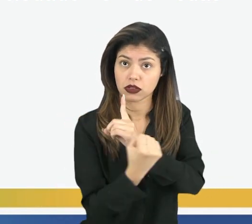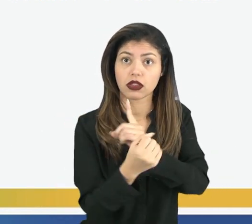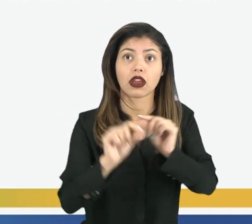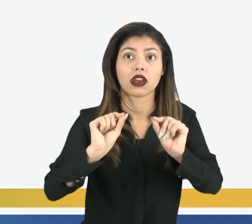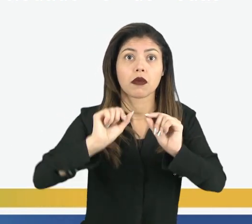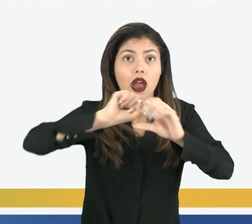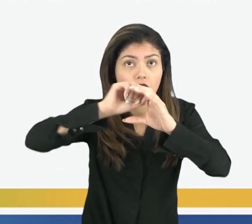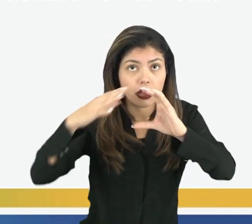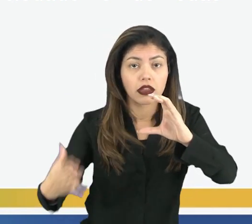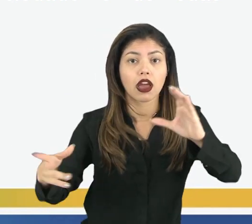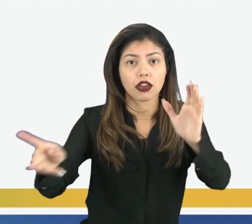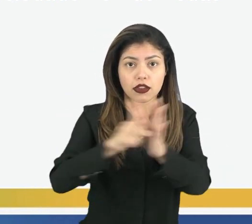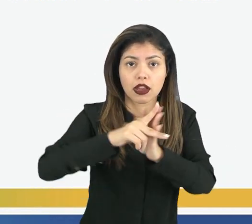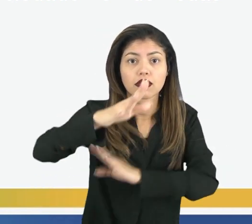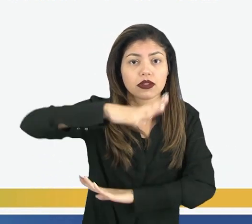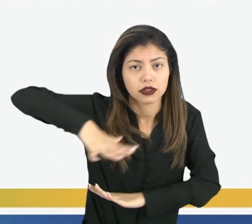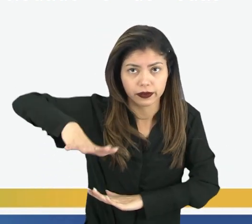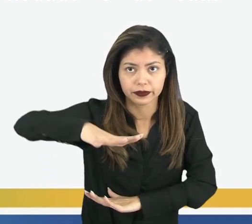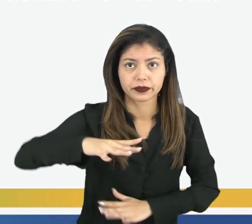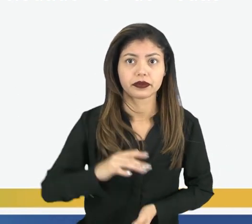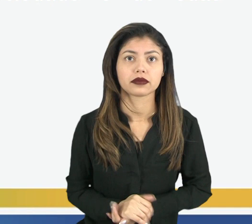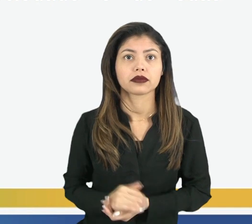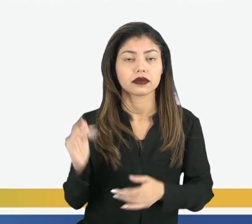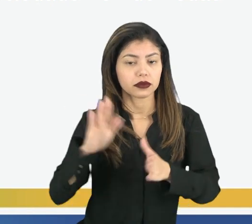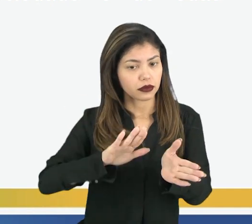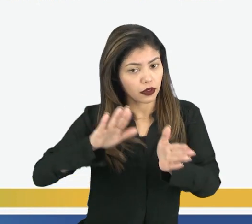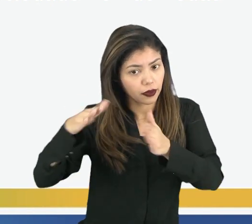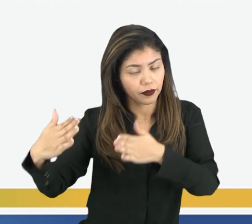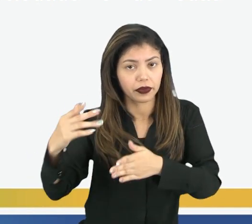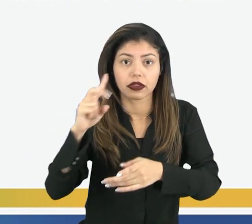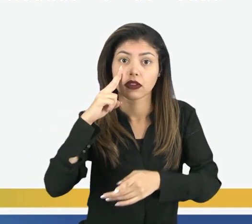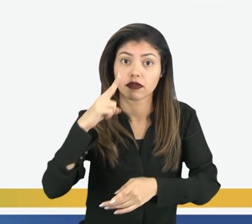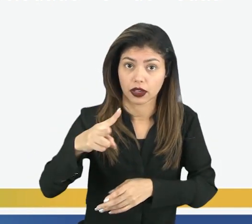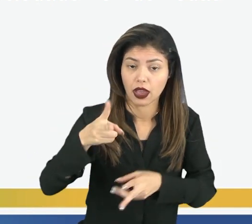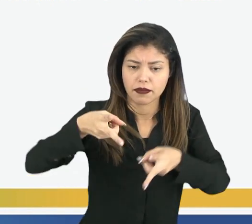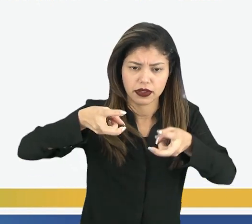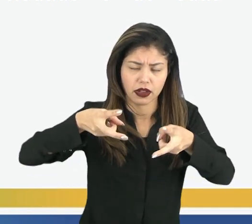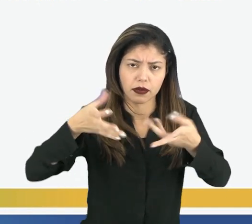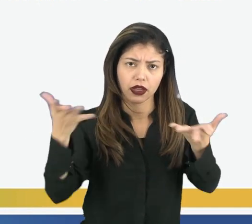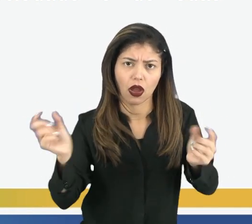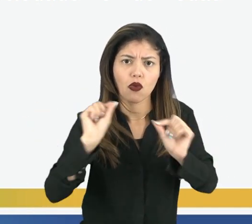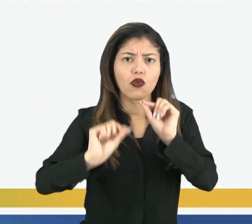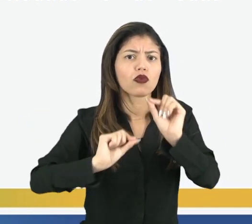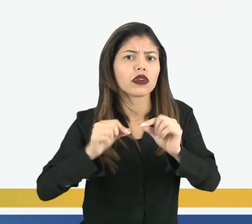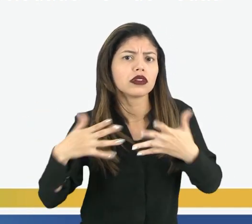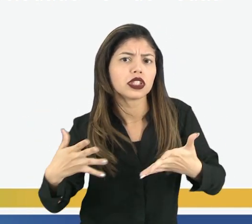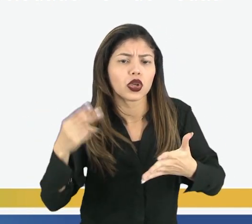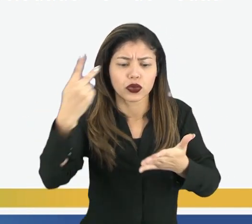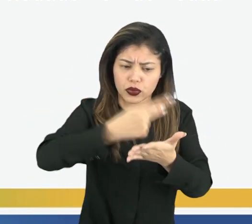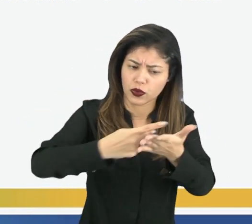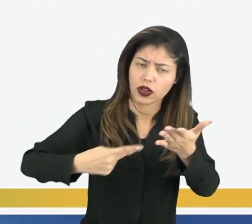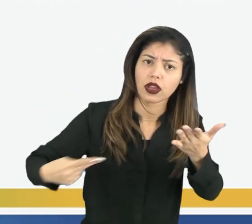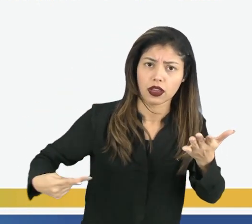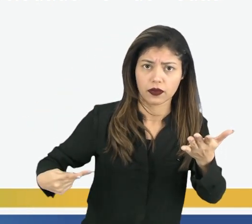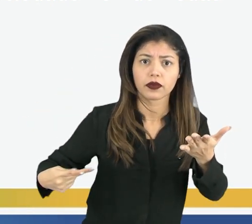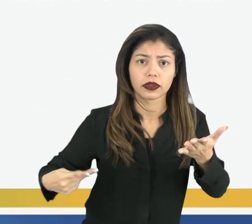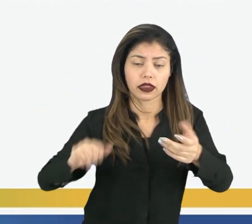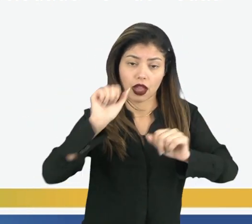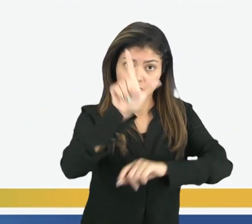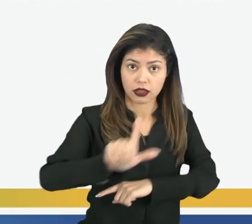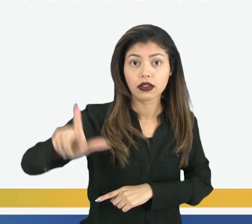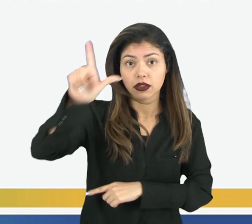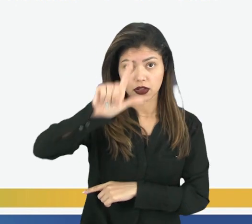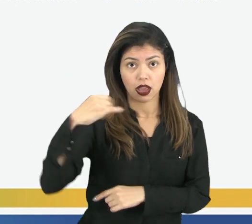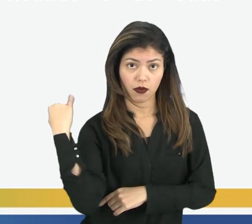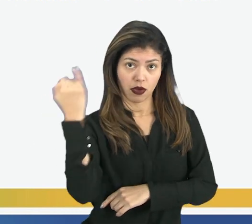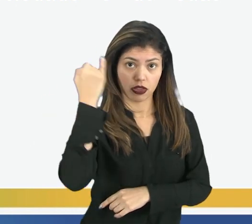suas características sociais. E a partir daí, a gente vai percebendo o quanto os poemas, quanto a literatura